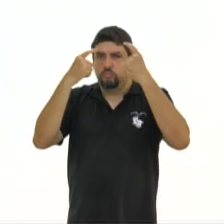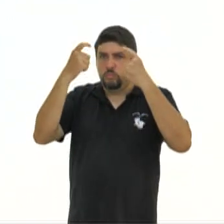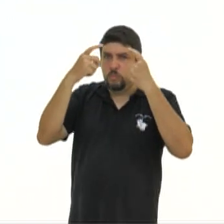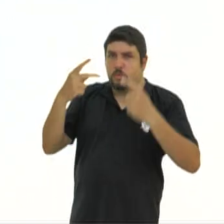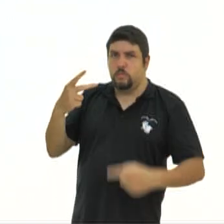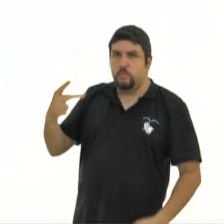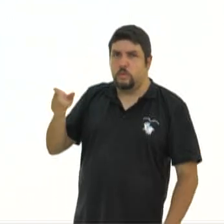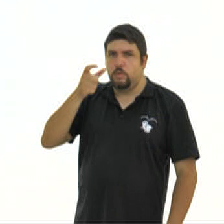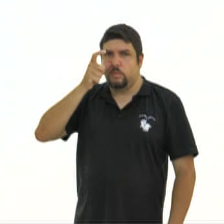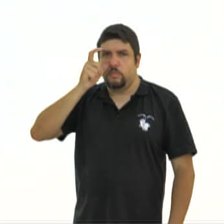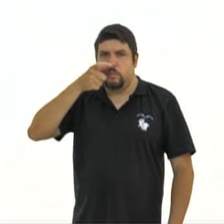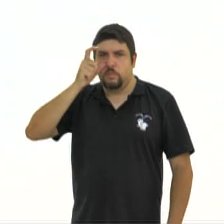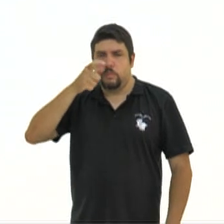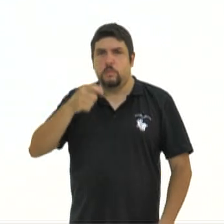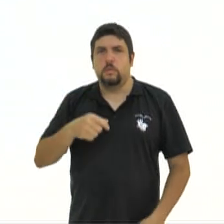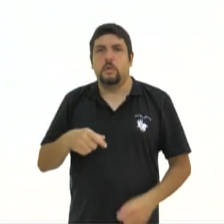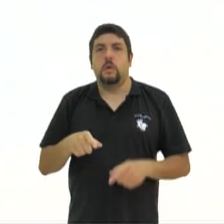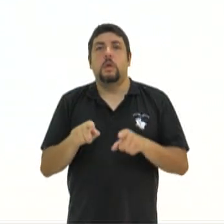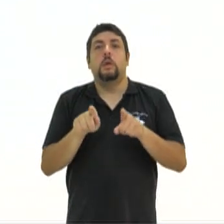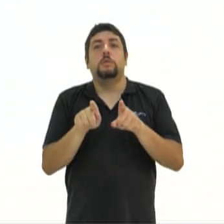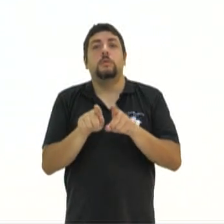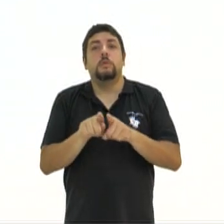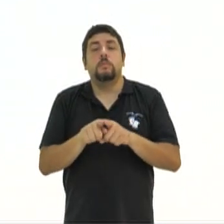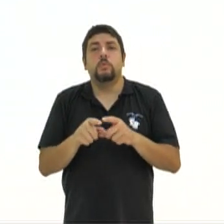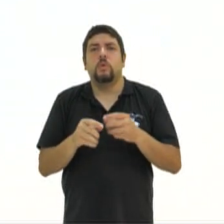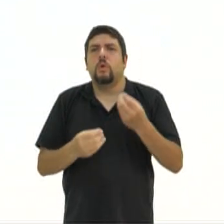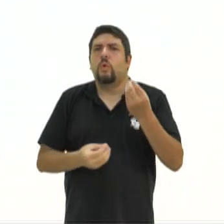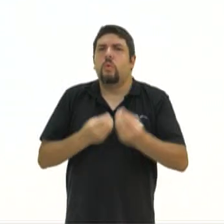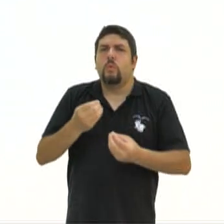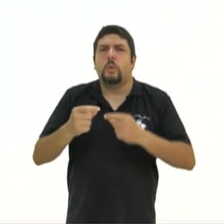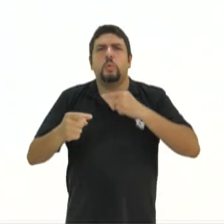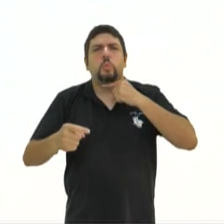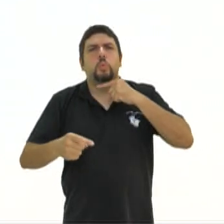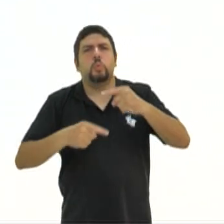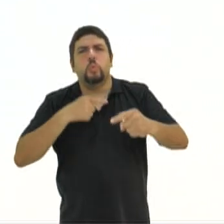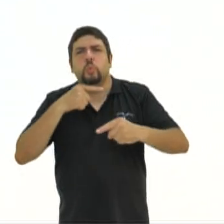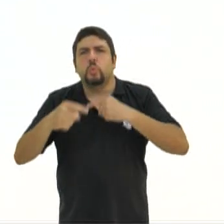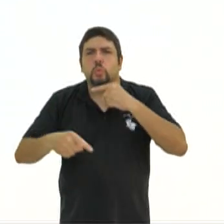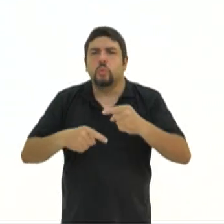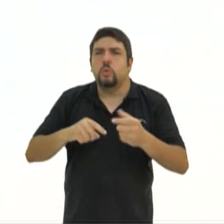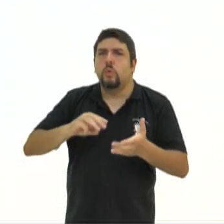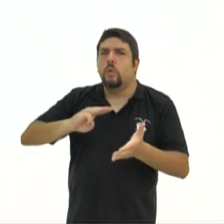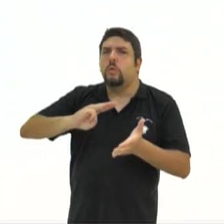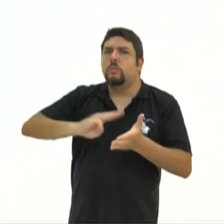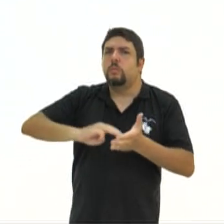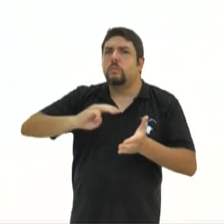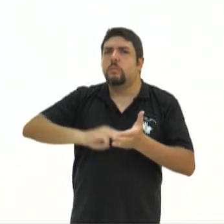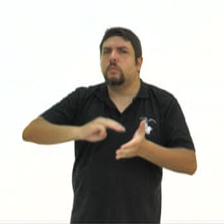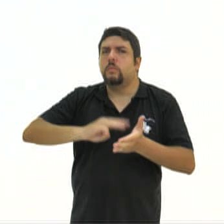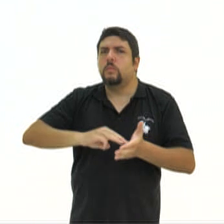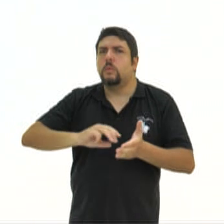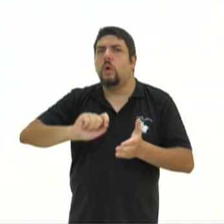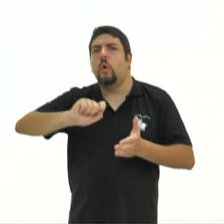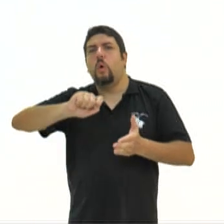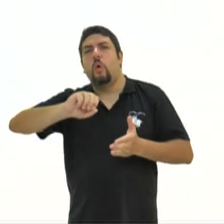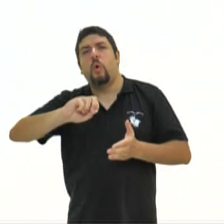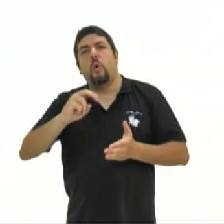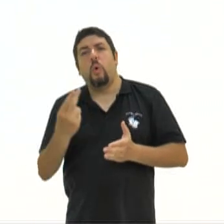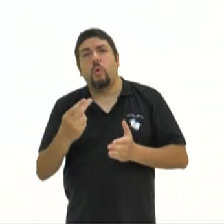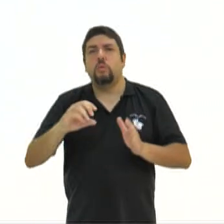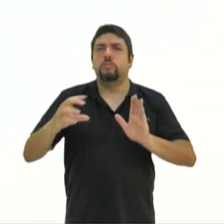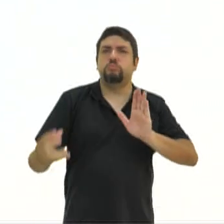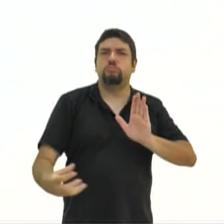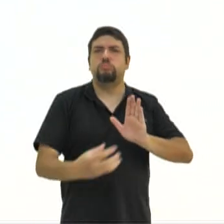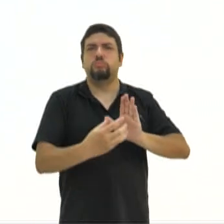os procedimentos da dúvida metódica, ou também conhecida como dúvida hiperbólica,